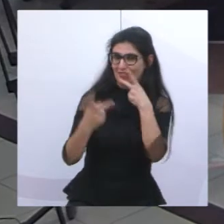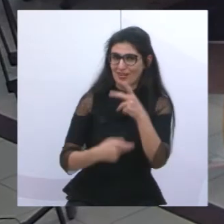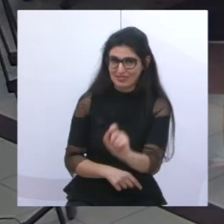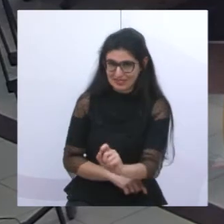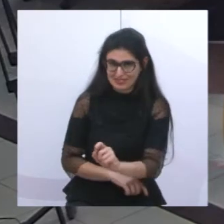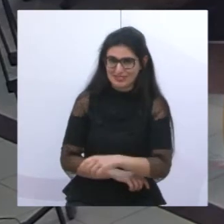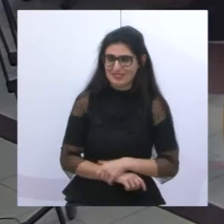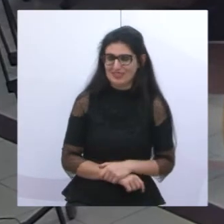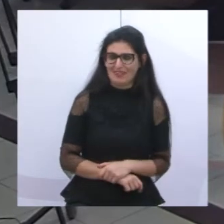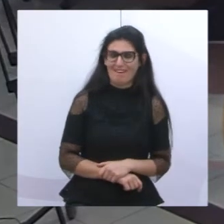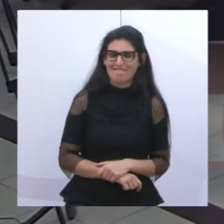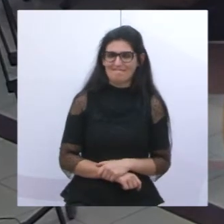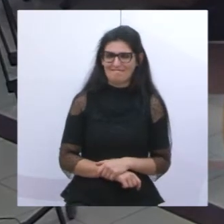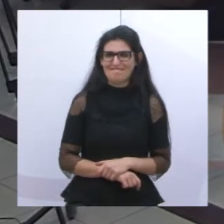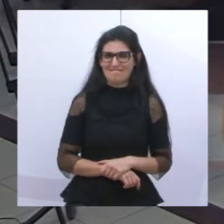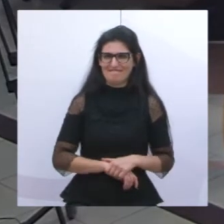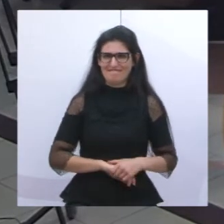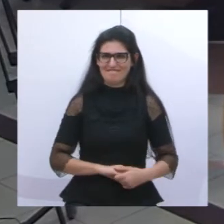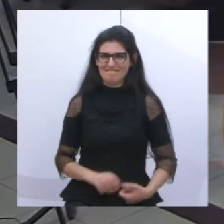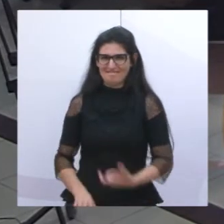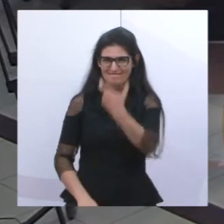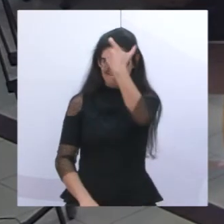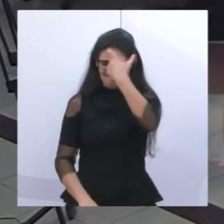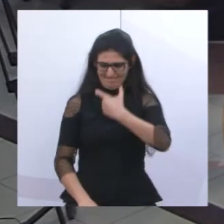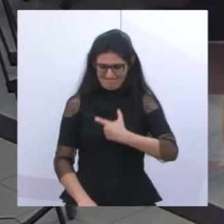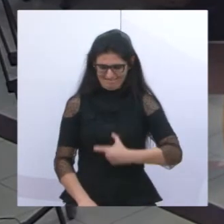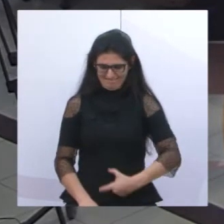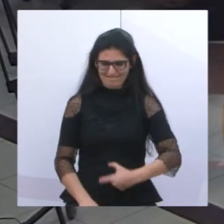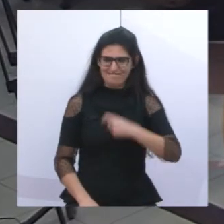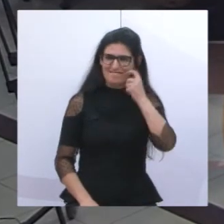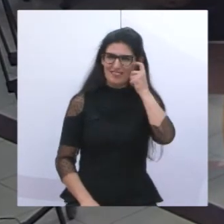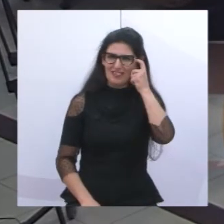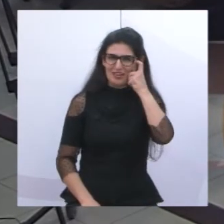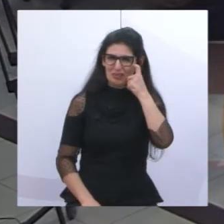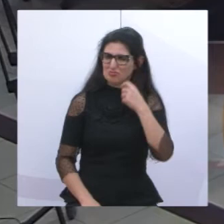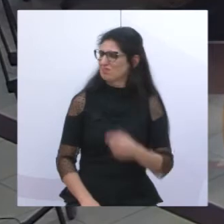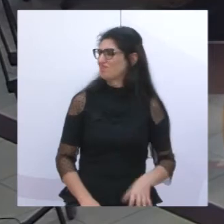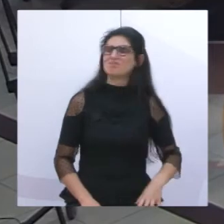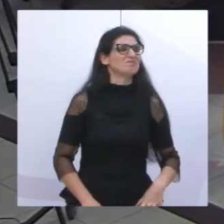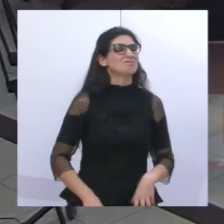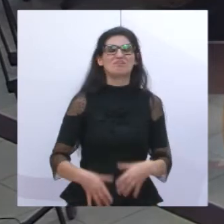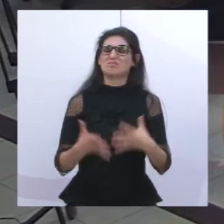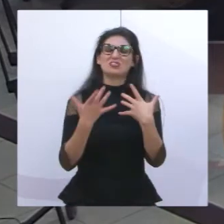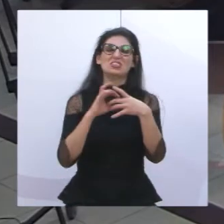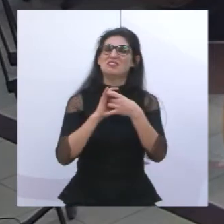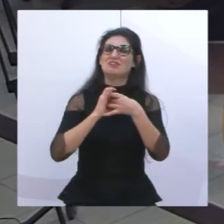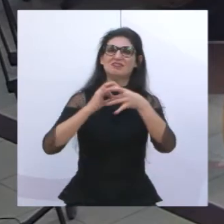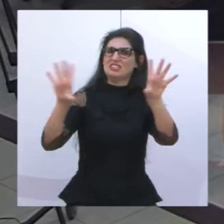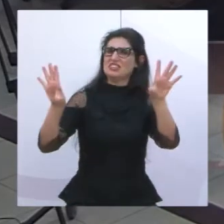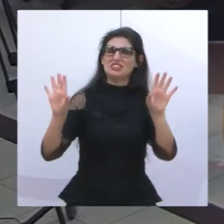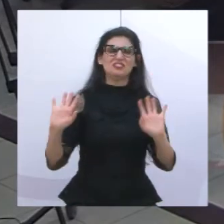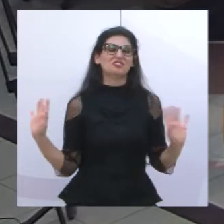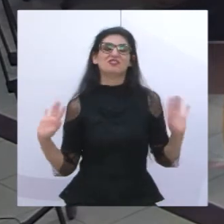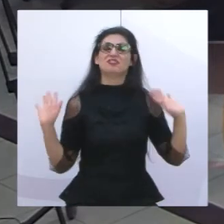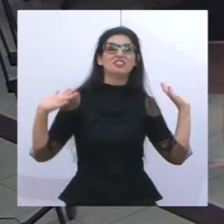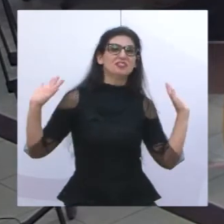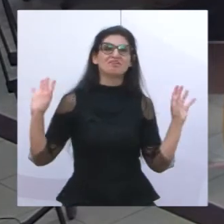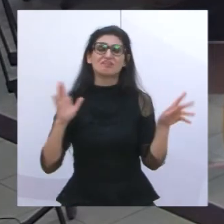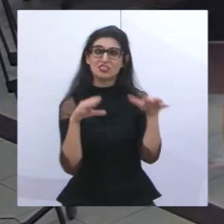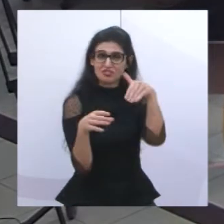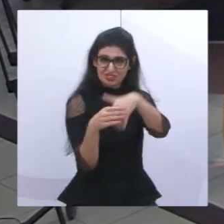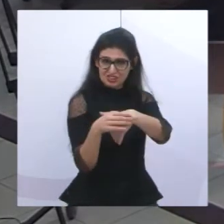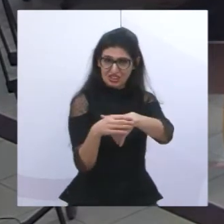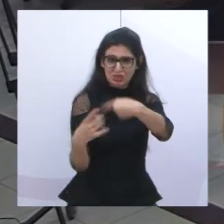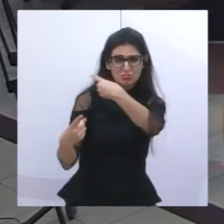que eu fico muito à vontade para votar nesse veto do prefeito